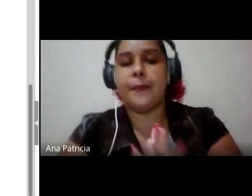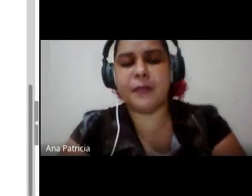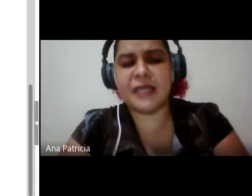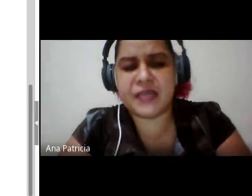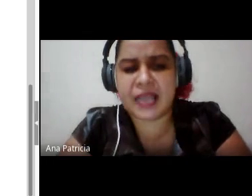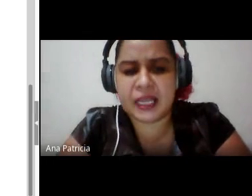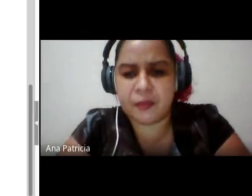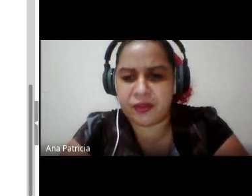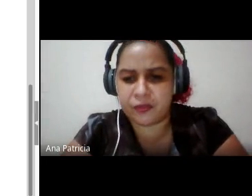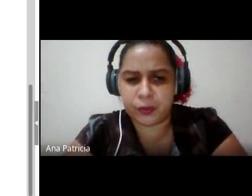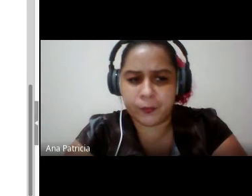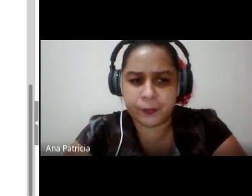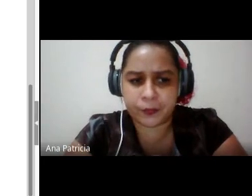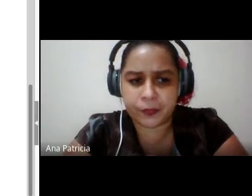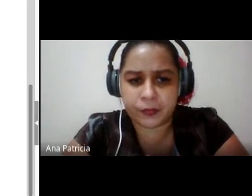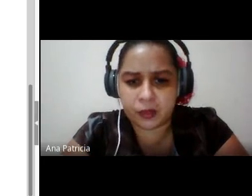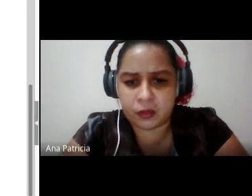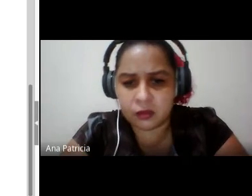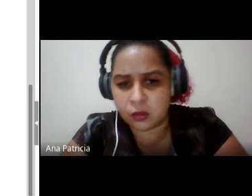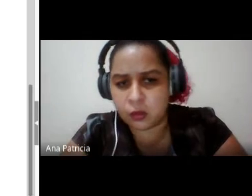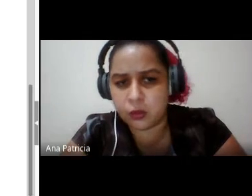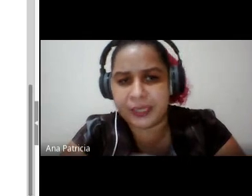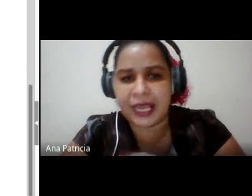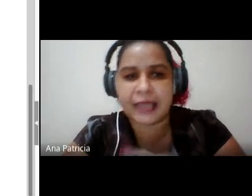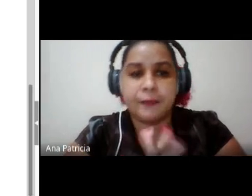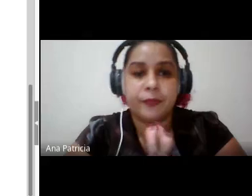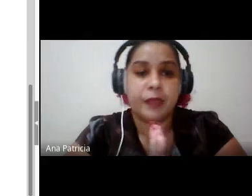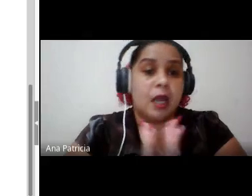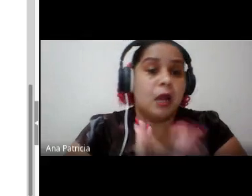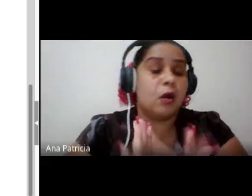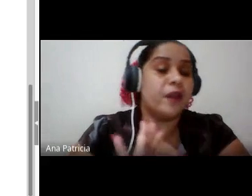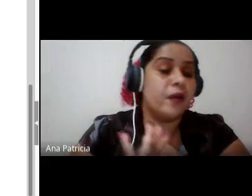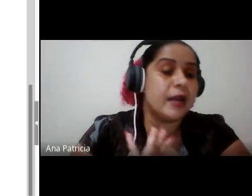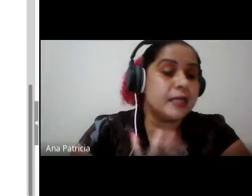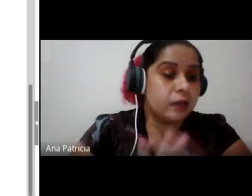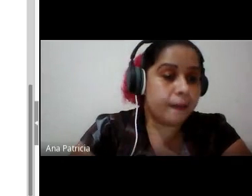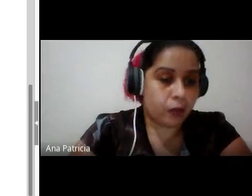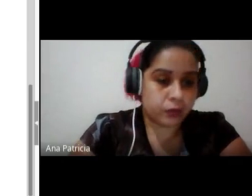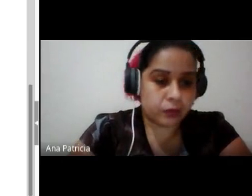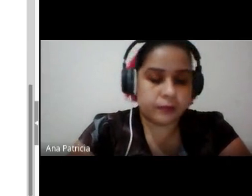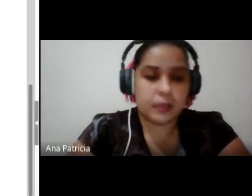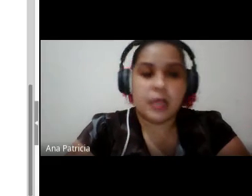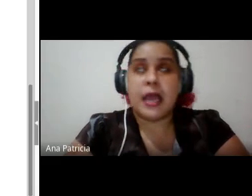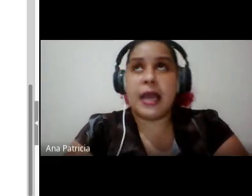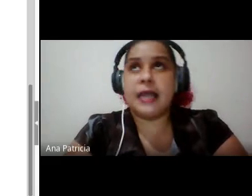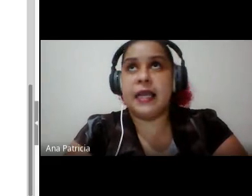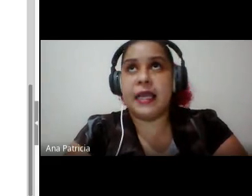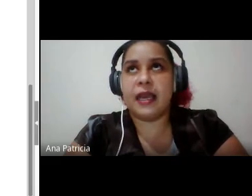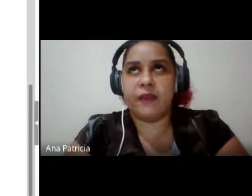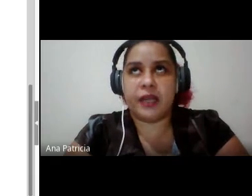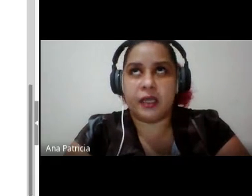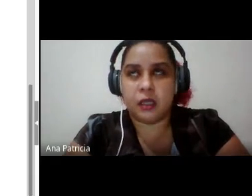pode passar o slide, por favor? Socorro, obrigada. Configuração de mãos. Ela